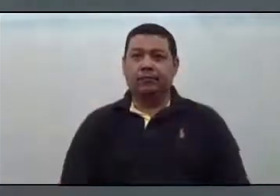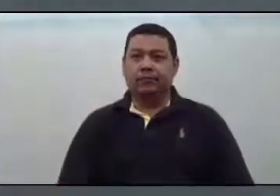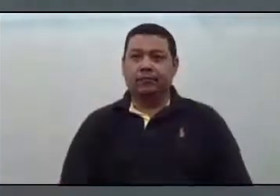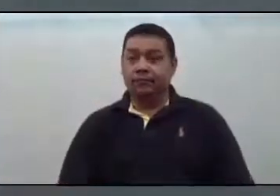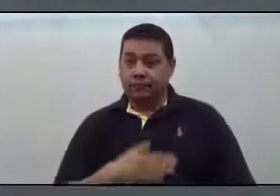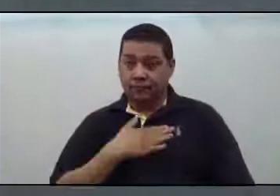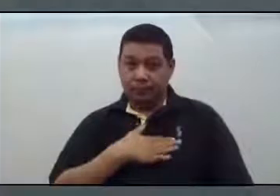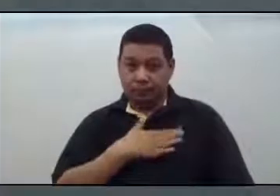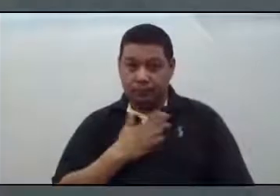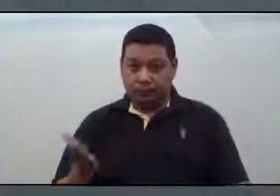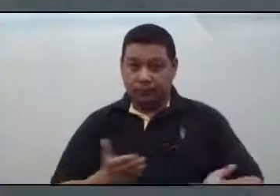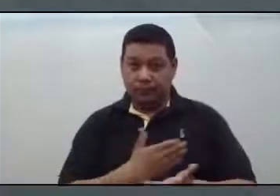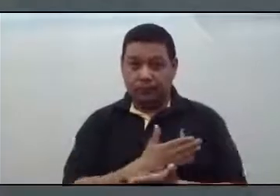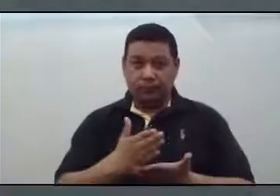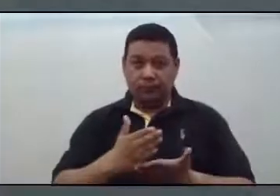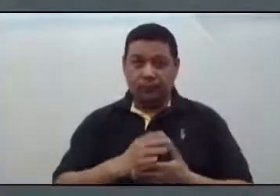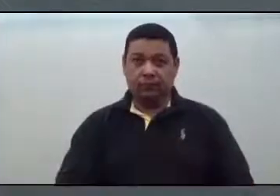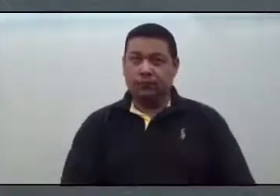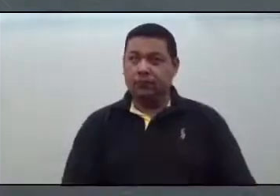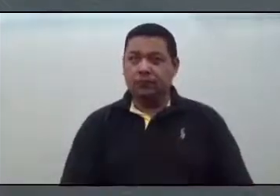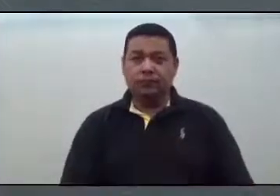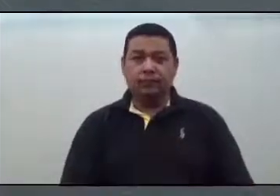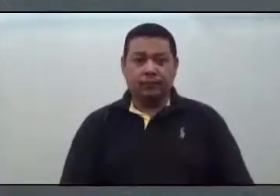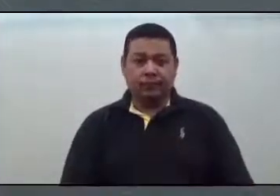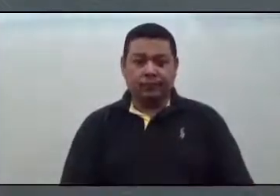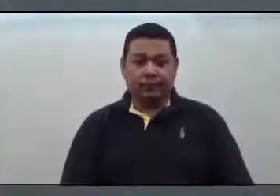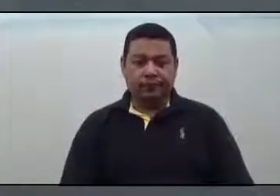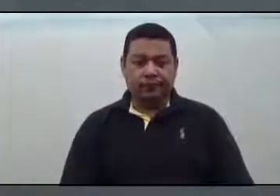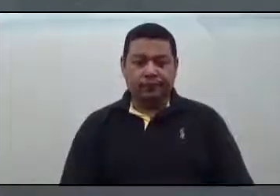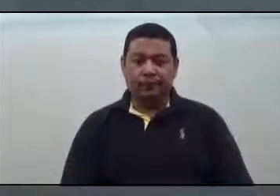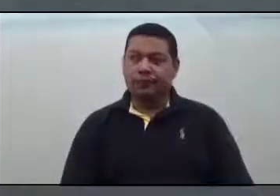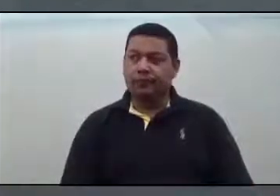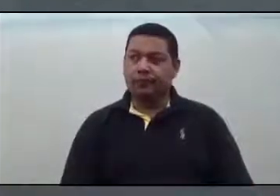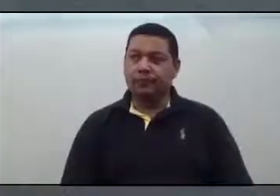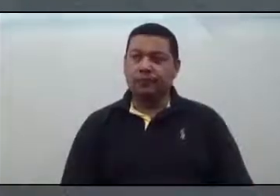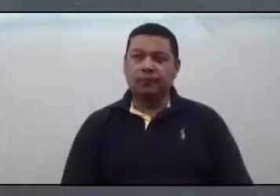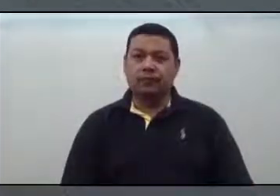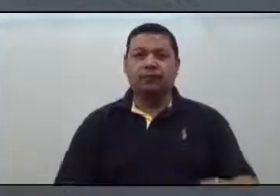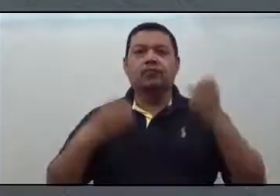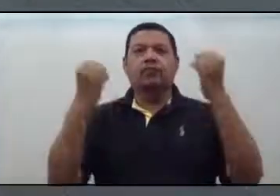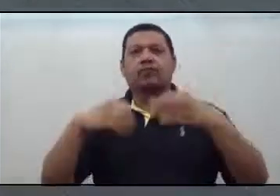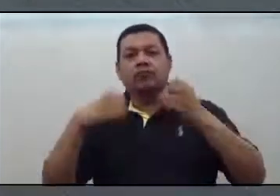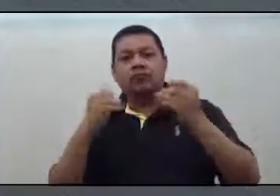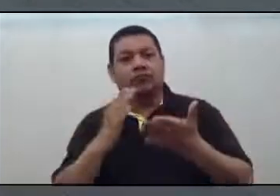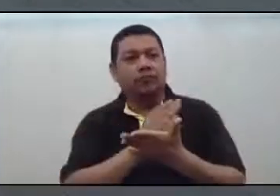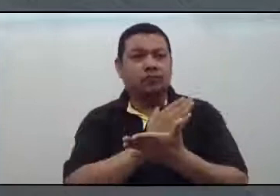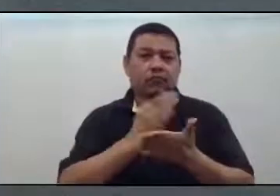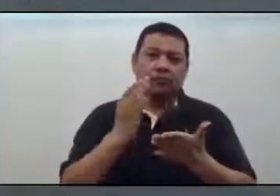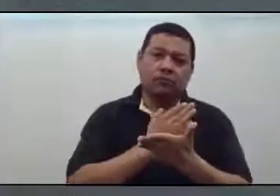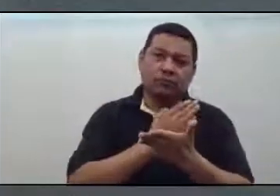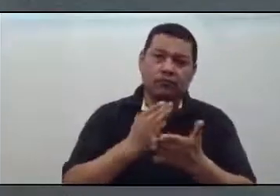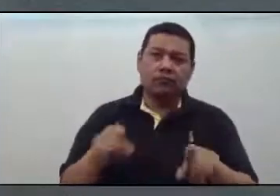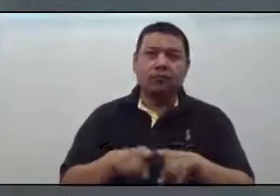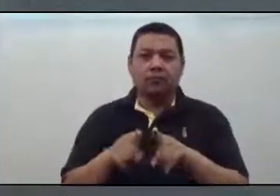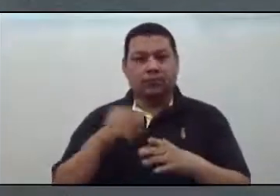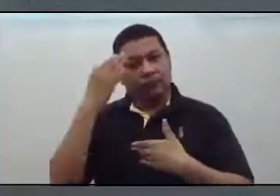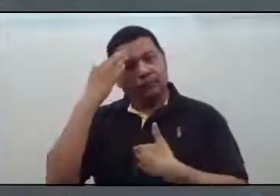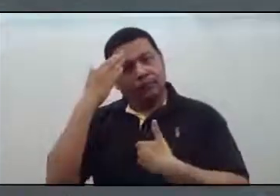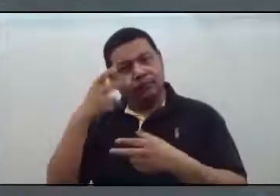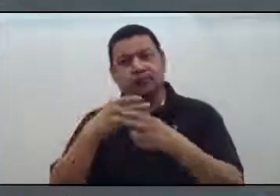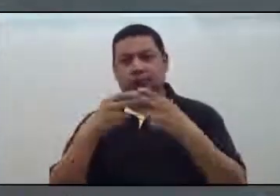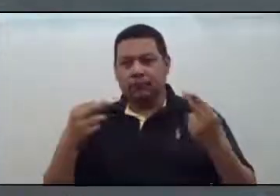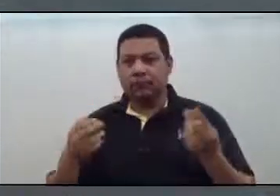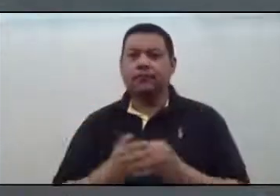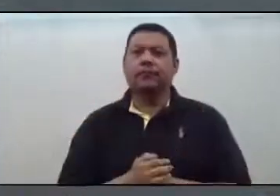Gostaria aqui de começar fazendo algumas colocações, fazendo alguns agradecimentos.